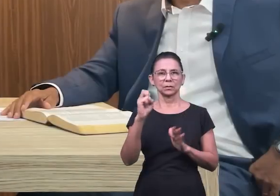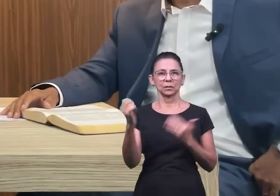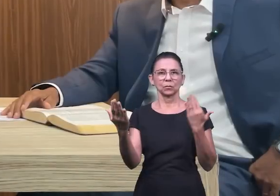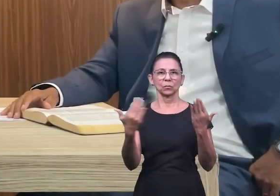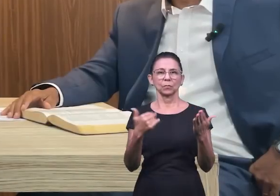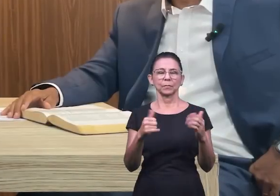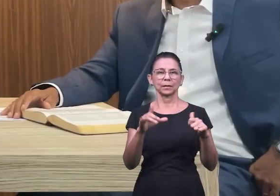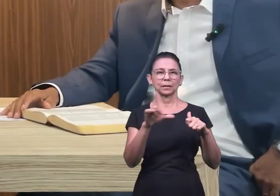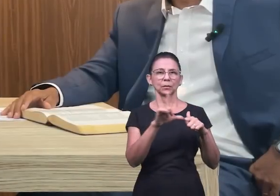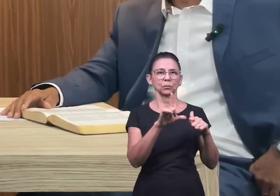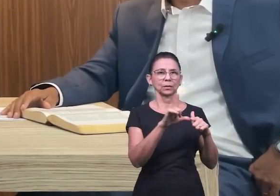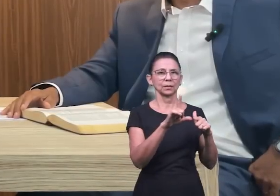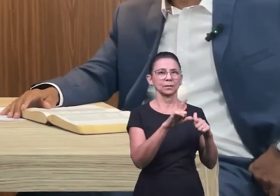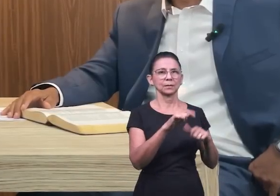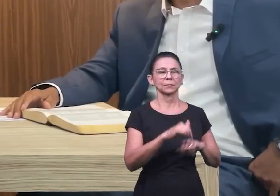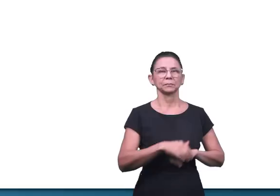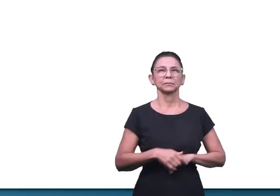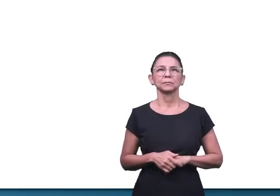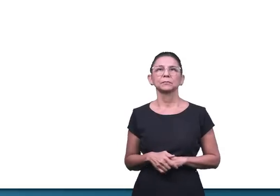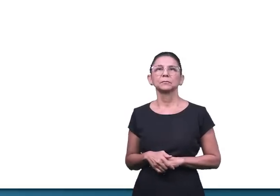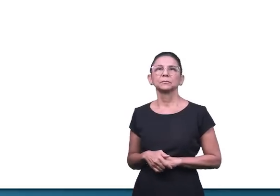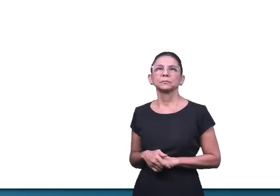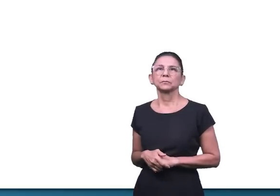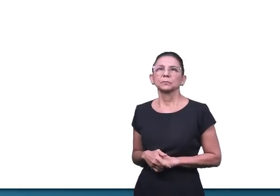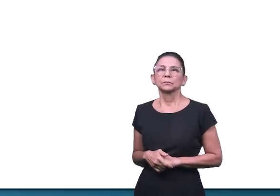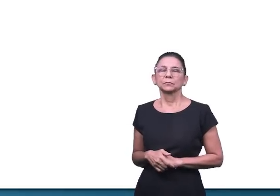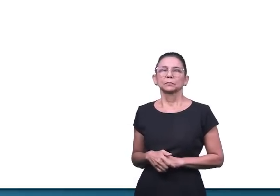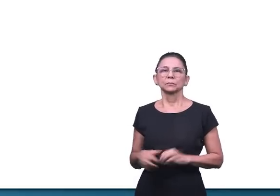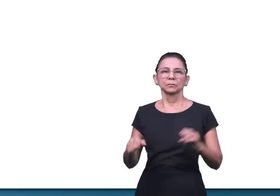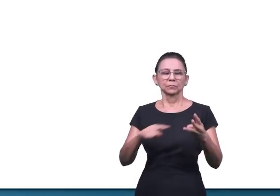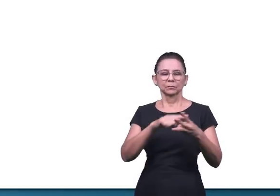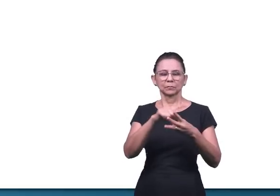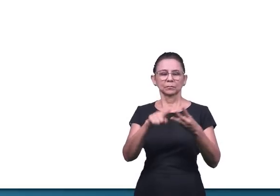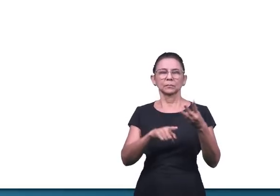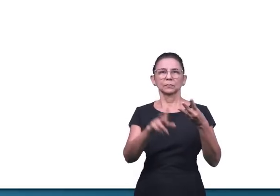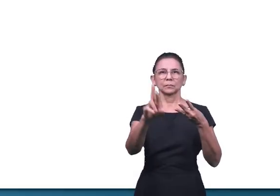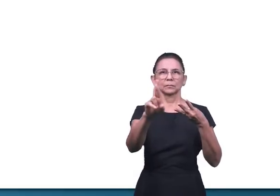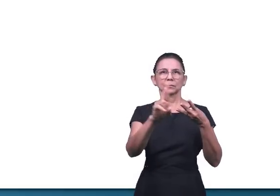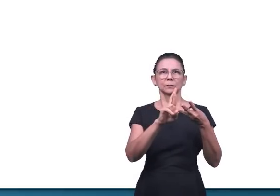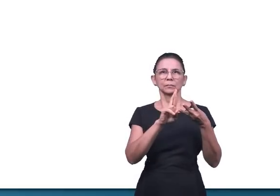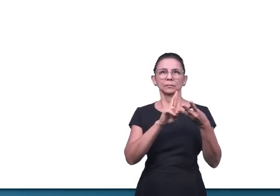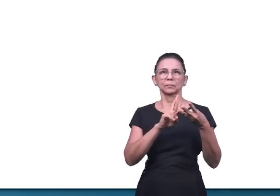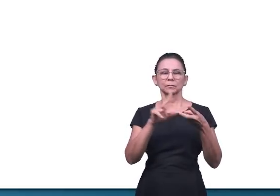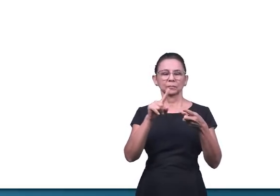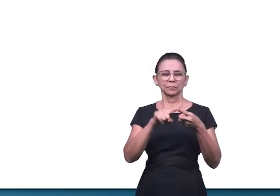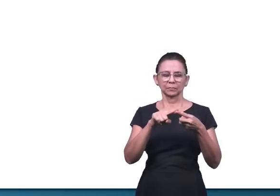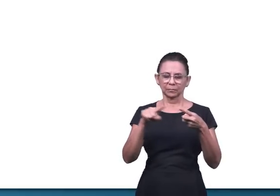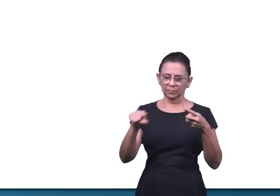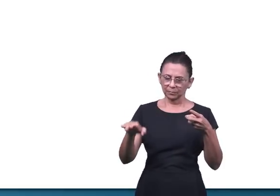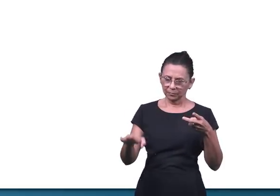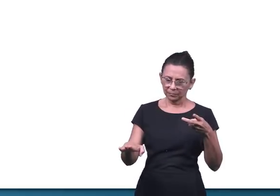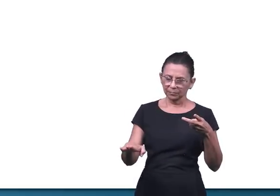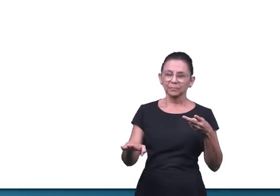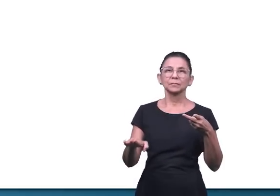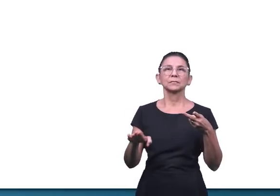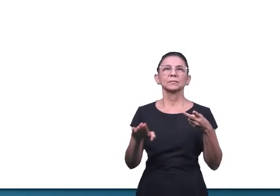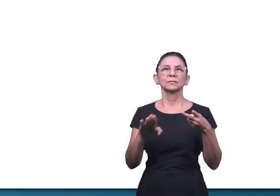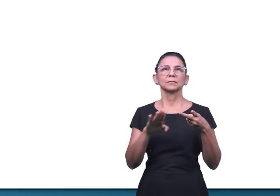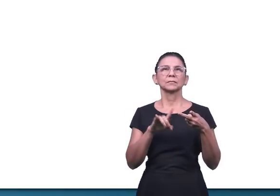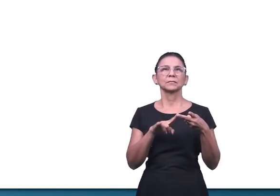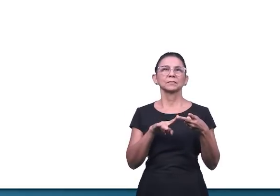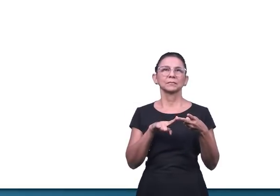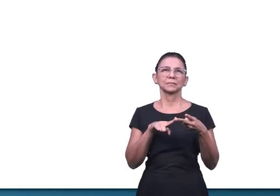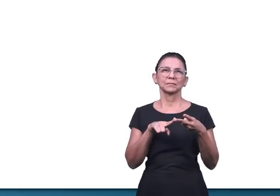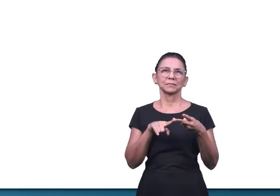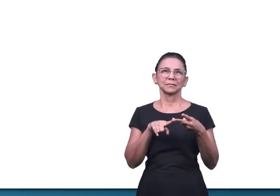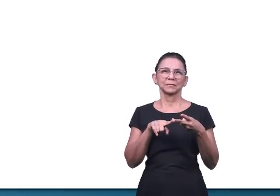Pergunta das crianças, número 11. Lendo Cantares 3, verso 5, faça uma comparação com o texto